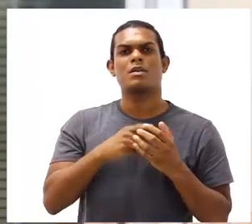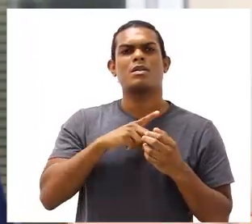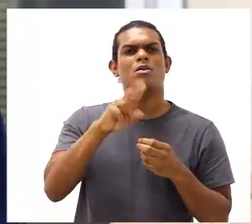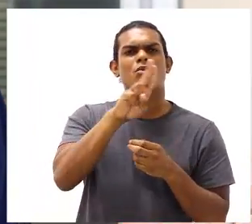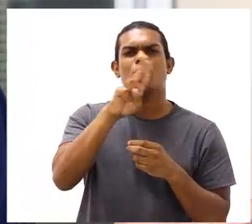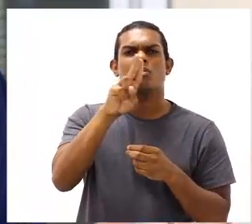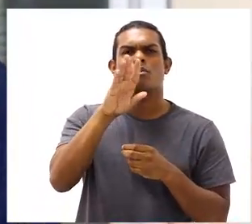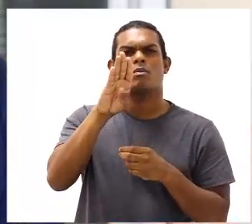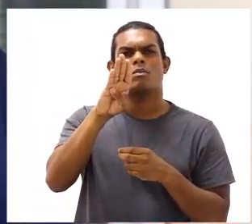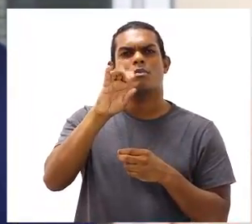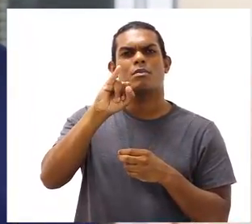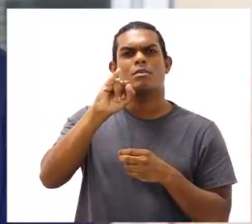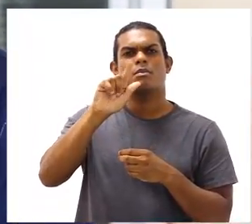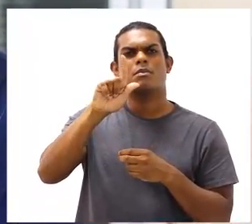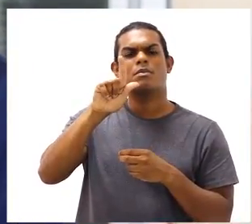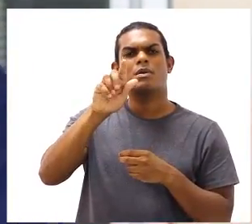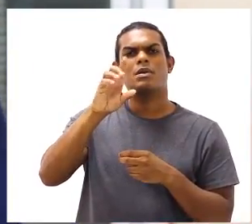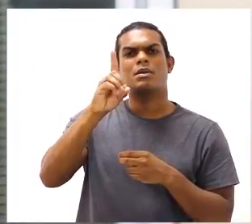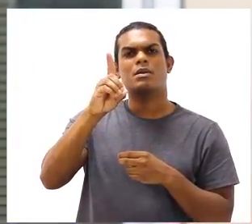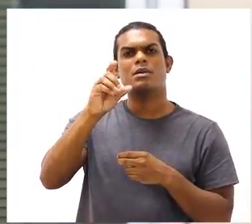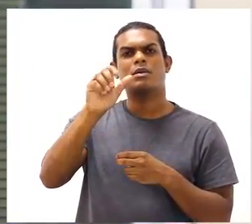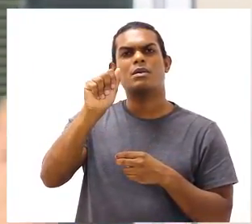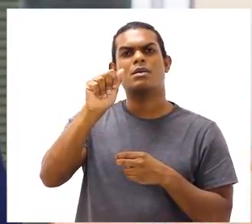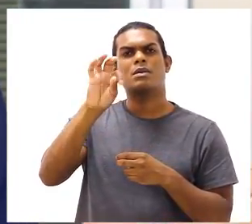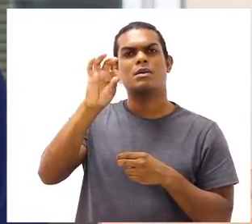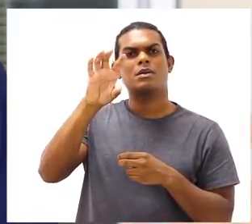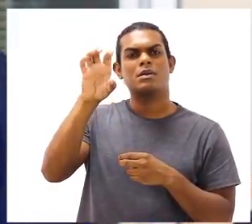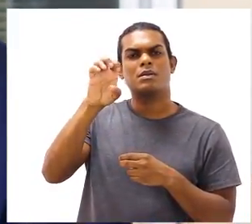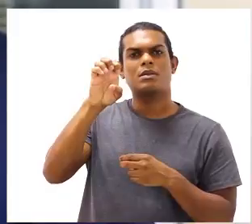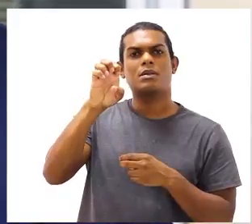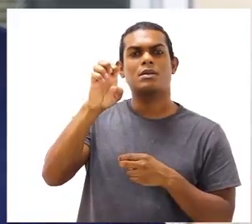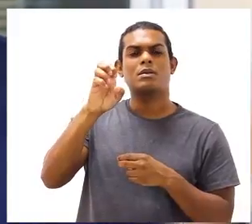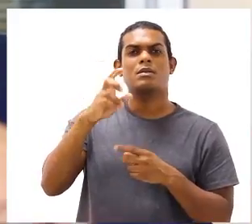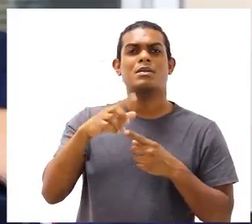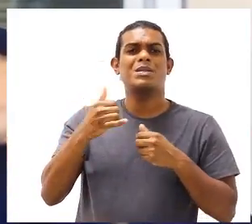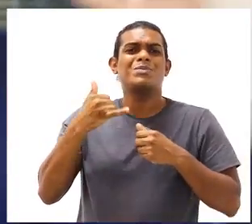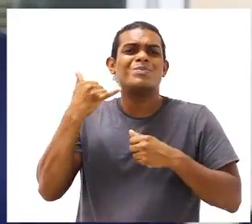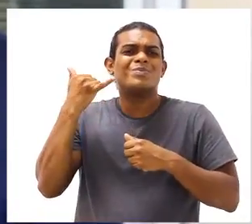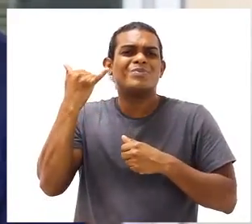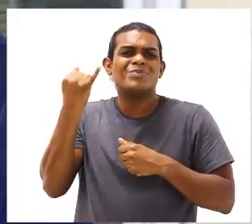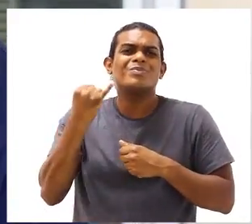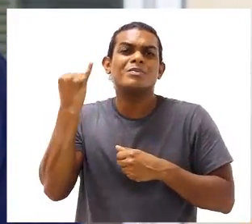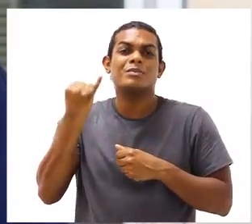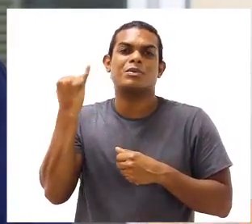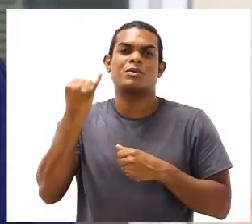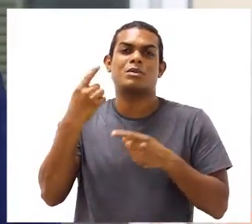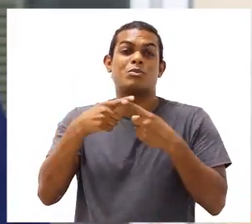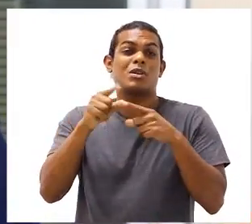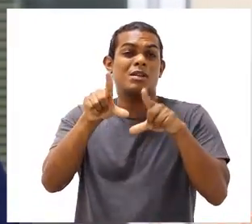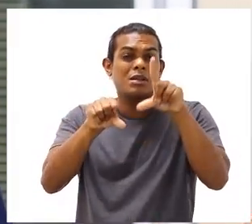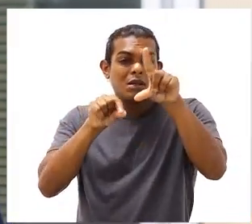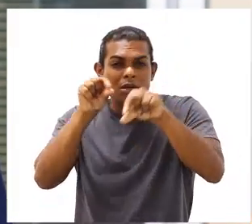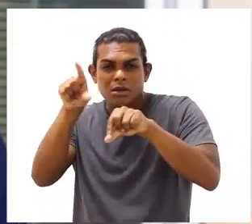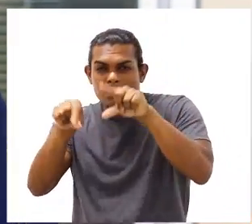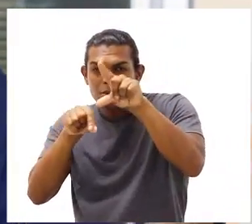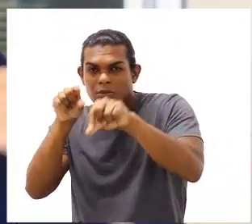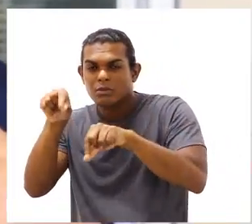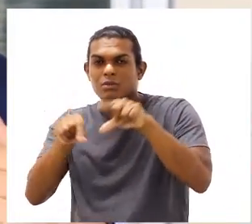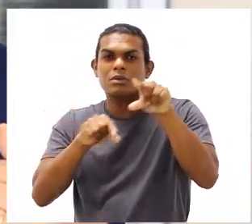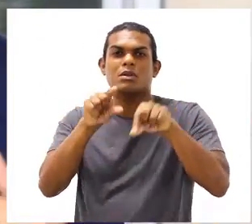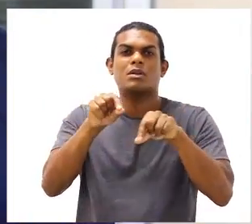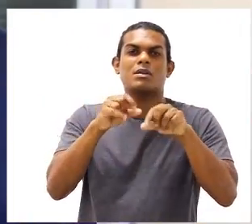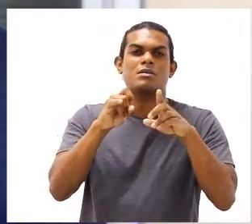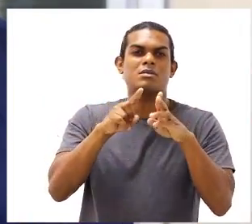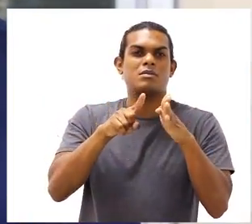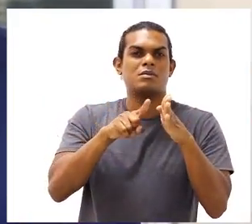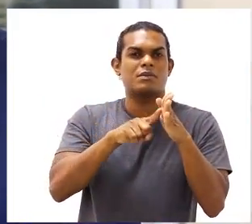Data, o Big Data, que faz a grande revolução, que captura dados e informações de todos os lugares. Ao mesmo